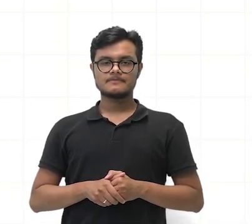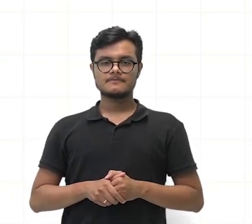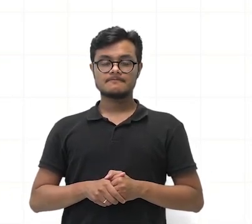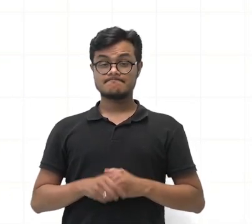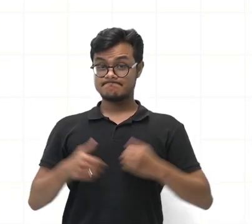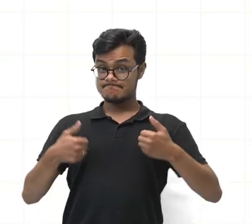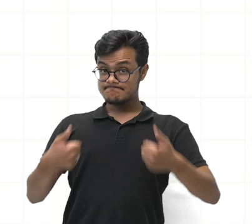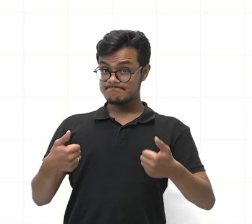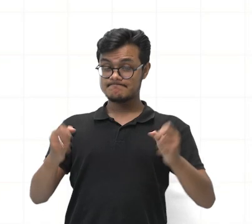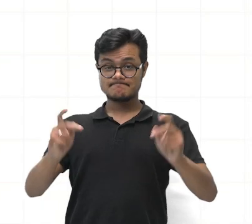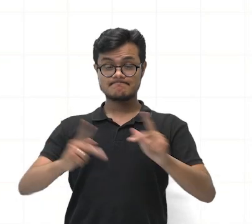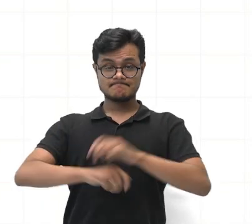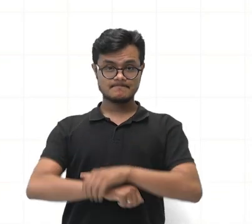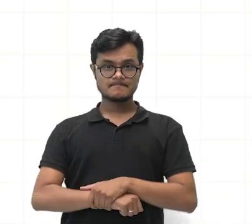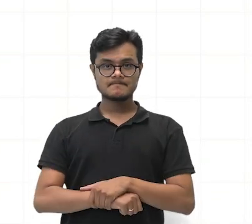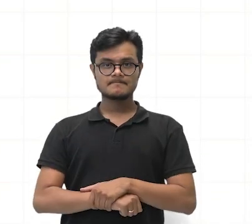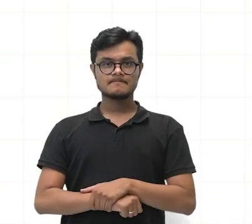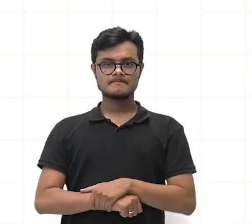Beleza?